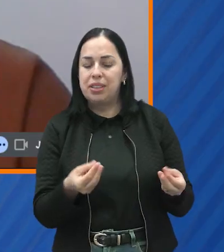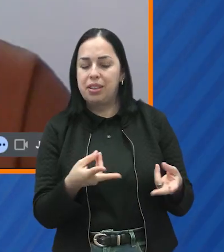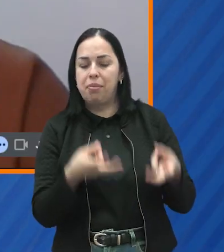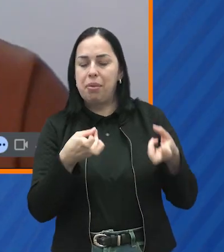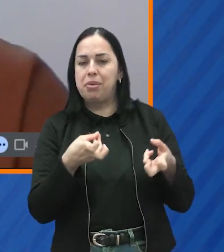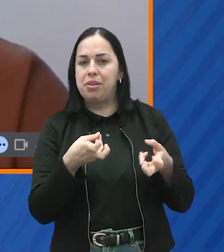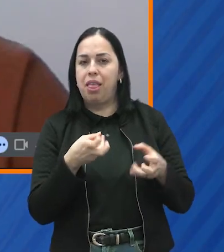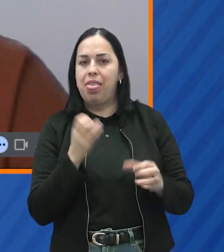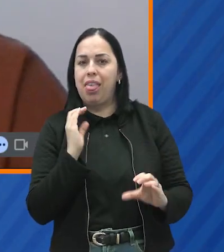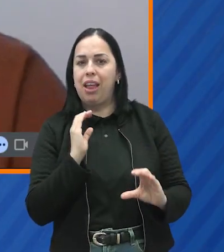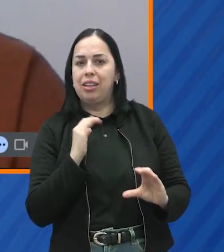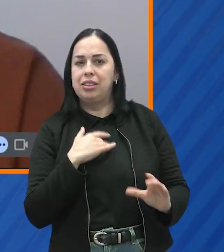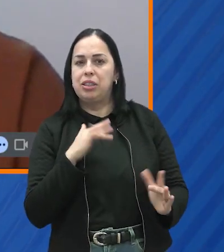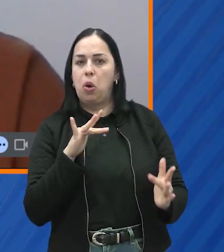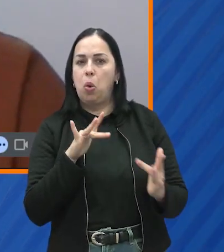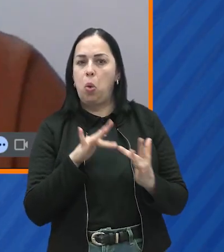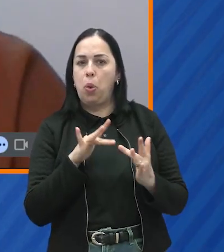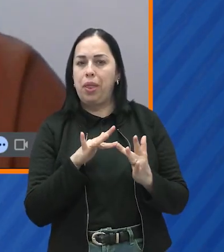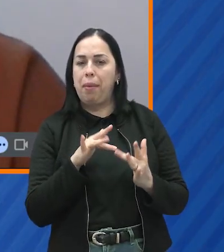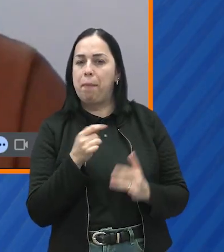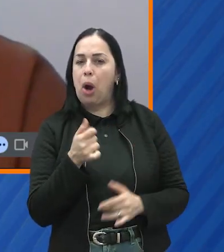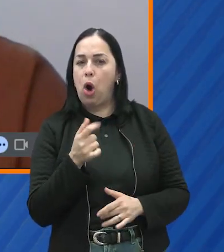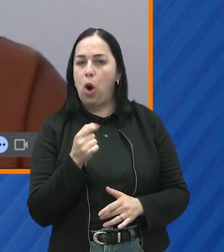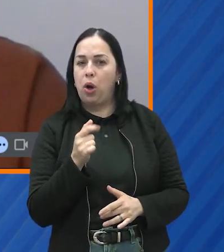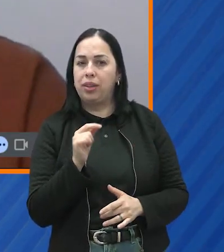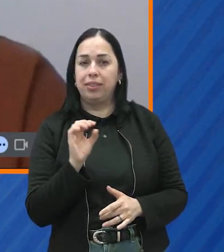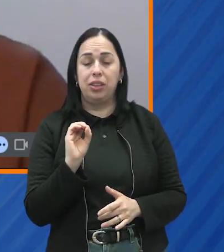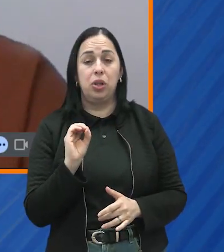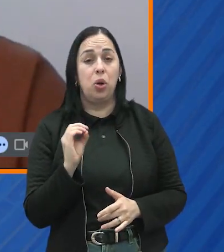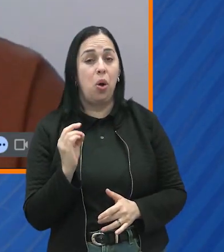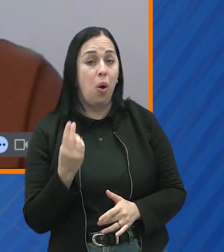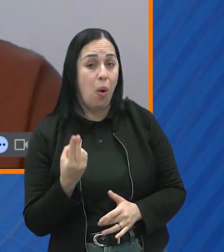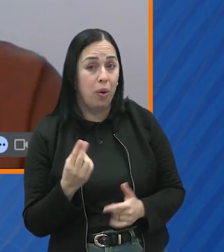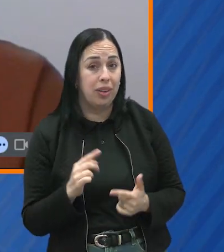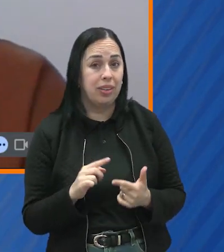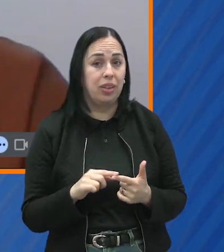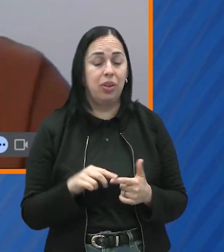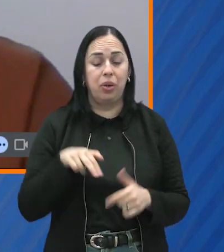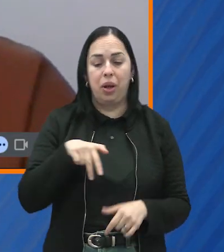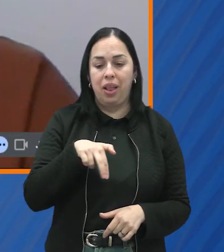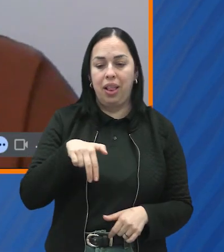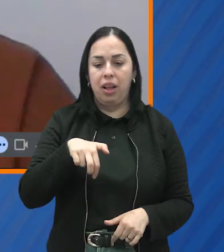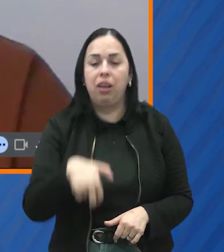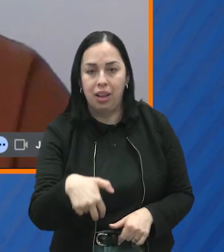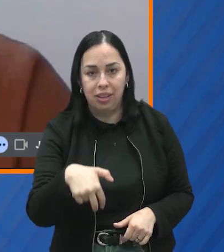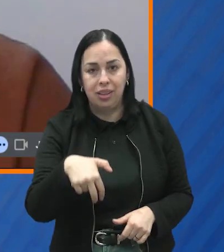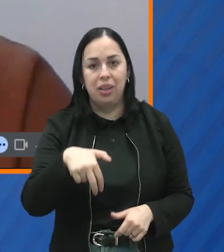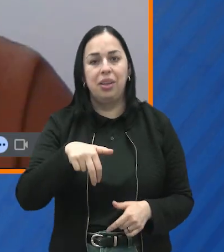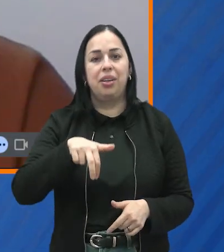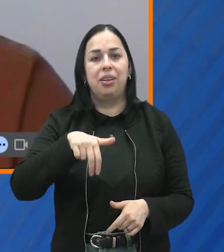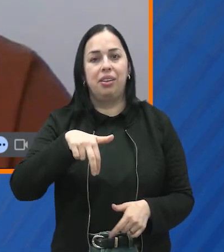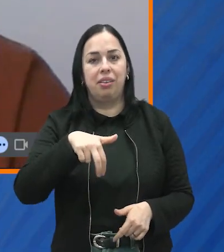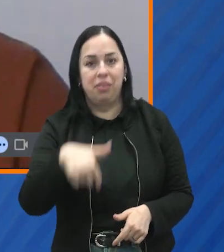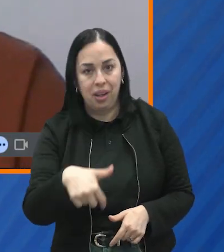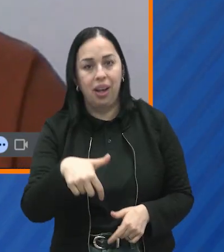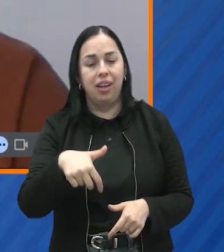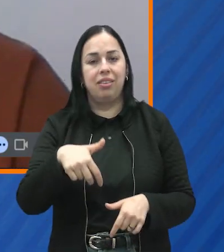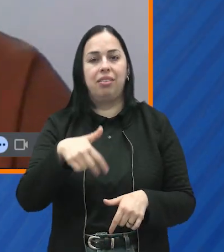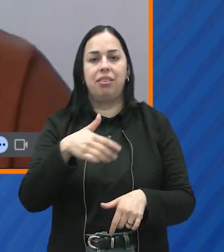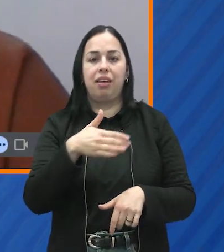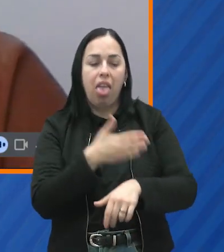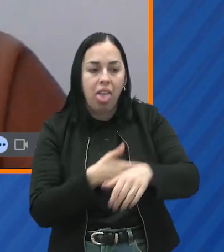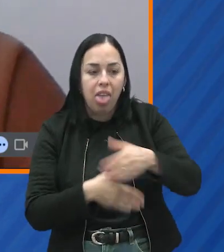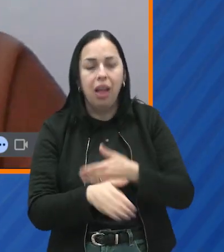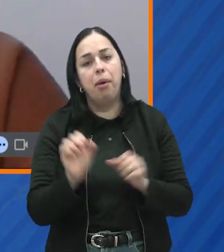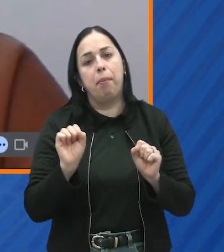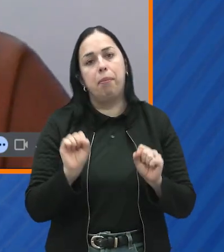criança que interage menos, às vezes, as bem menorzinhas, ou é uma criança que tropeça demais, que cai demais,